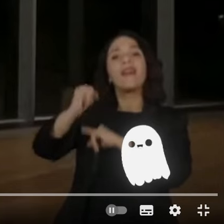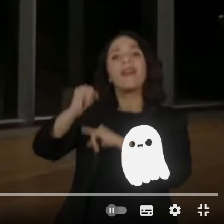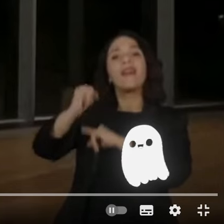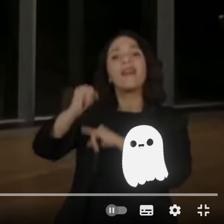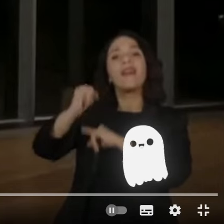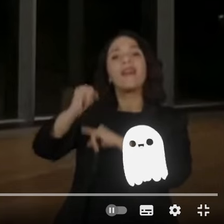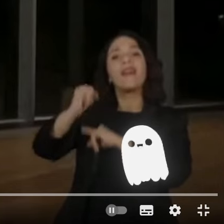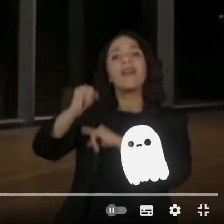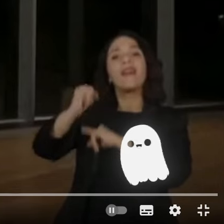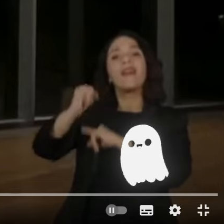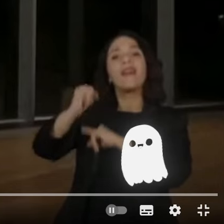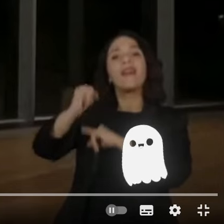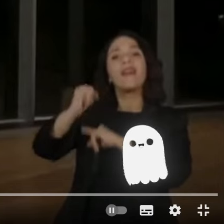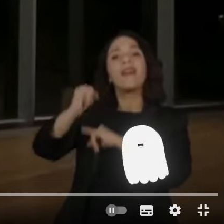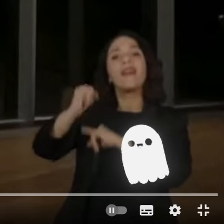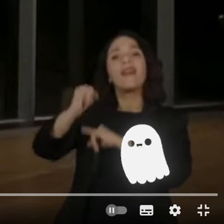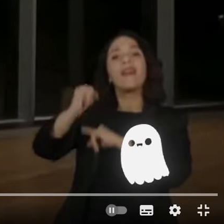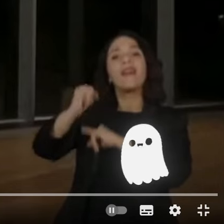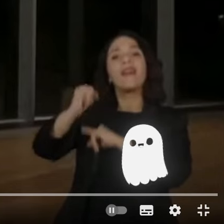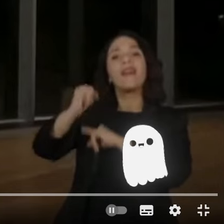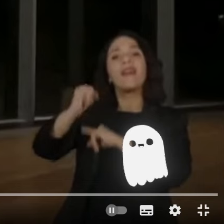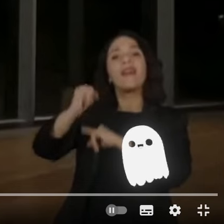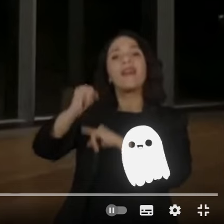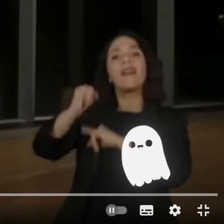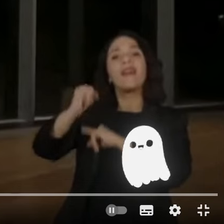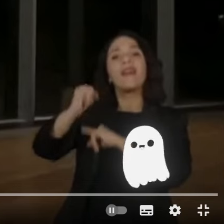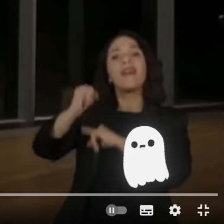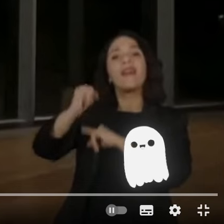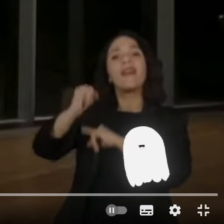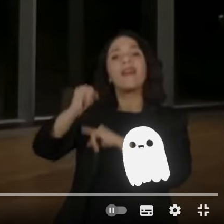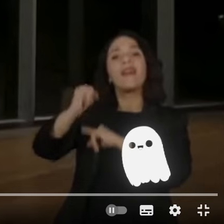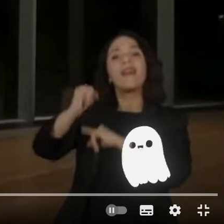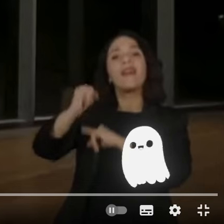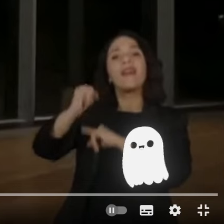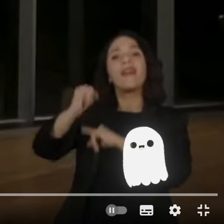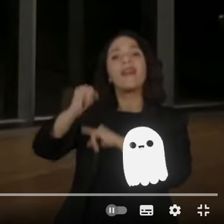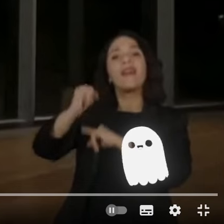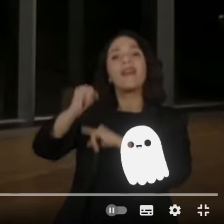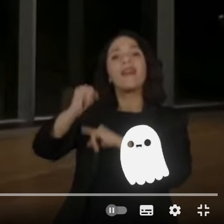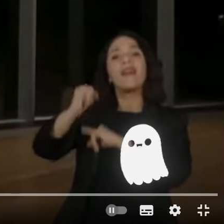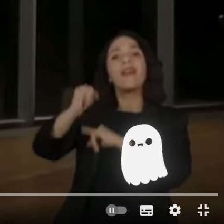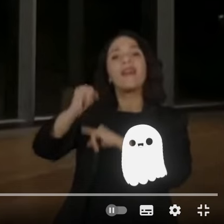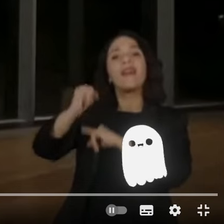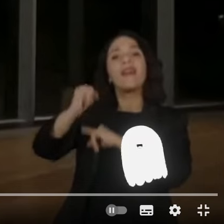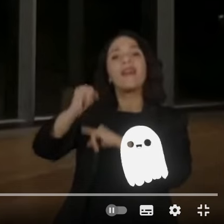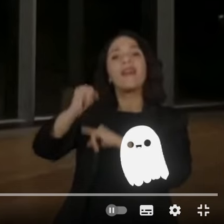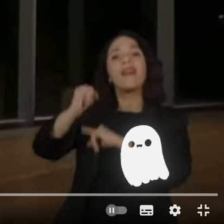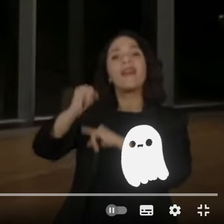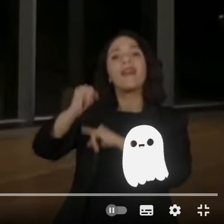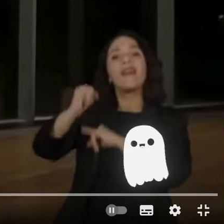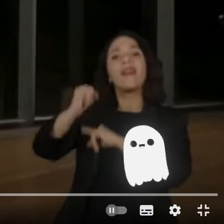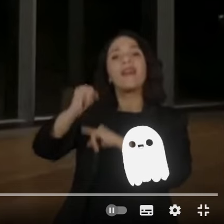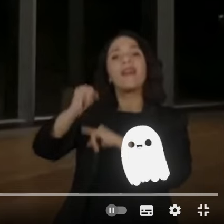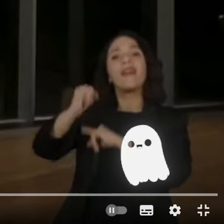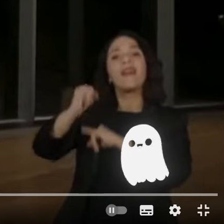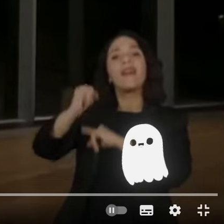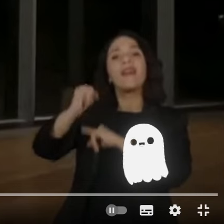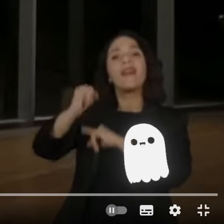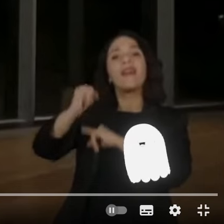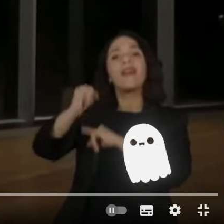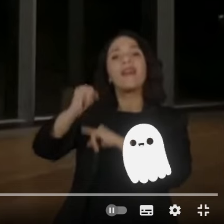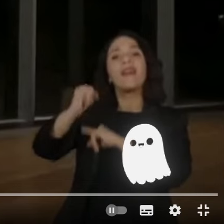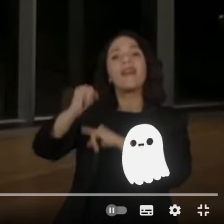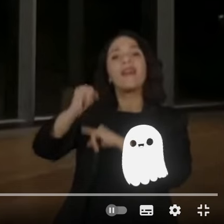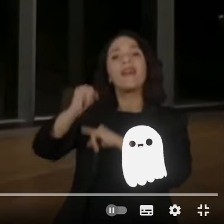não deu tempo do professor falar Isabel, não. Não deu tempo de nada, porque foi tipo assim, ó, foi literalmente, eu tirei as coisas. A única